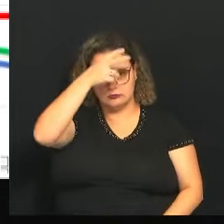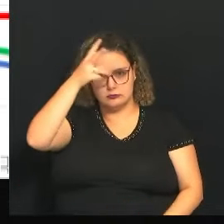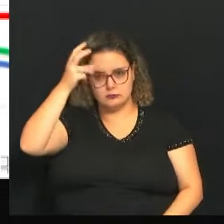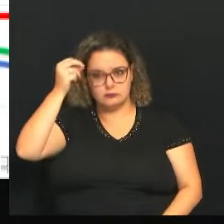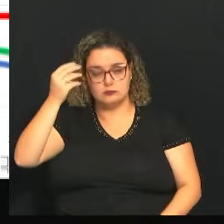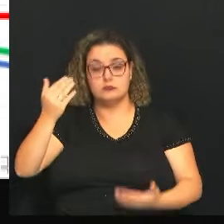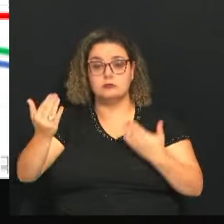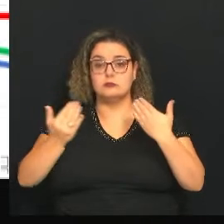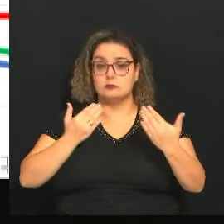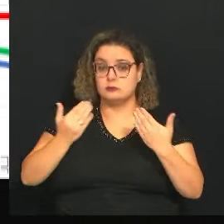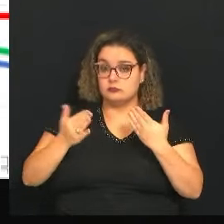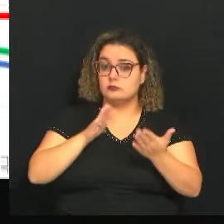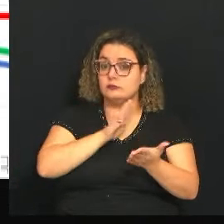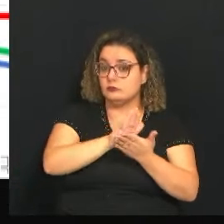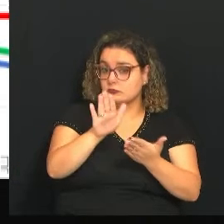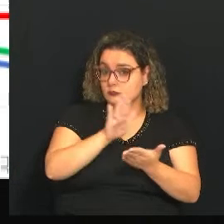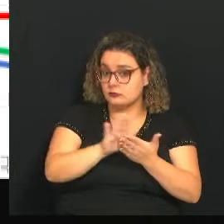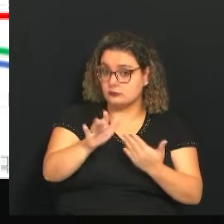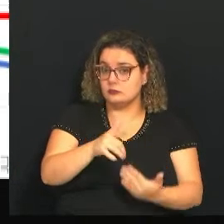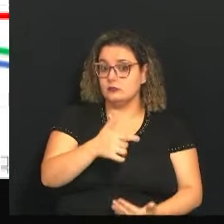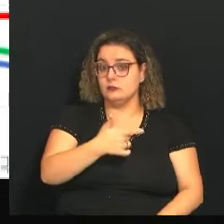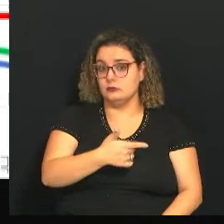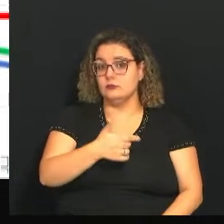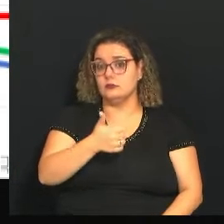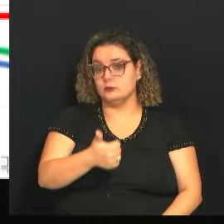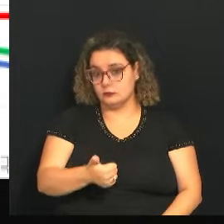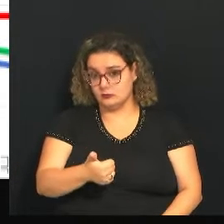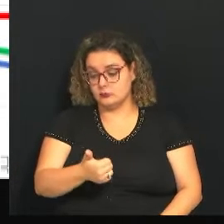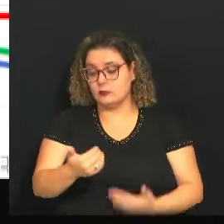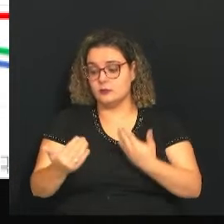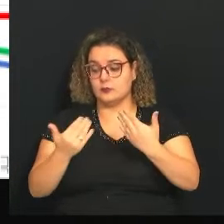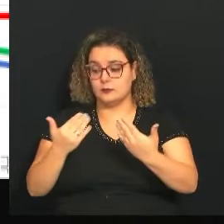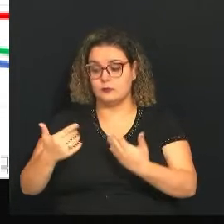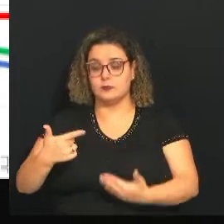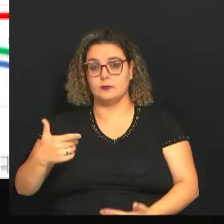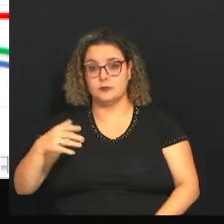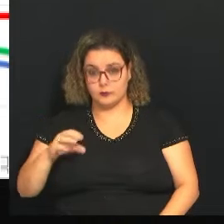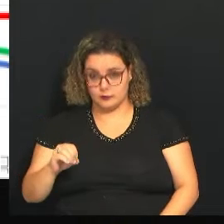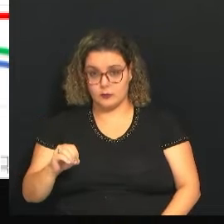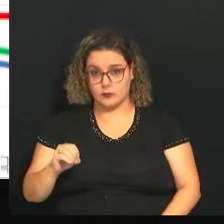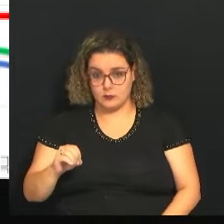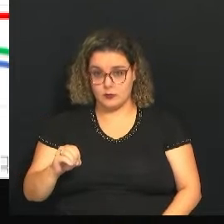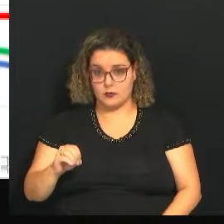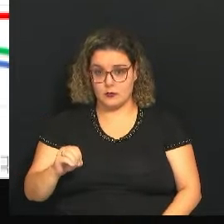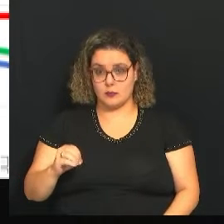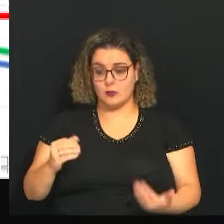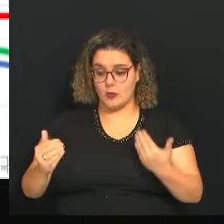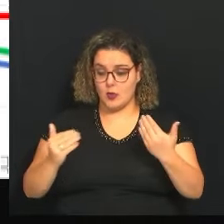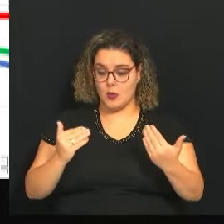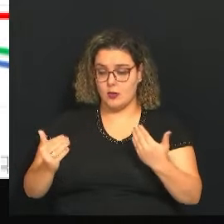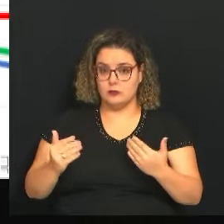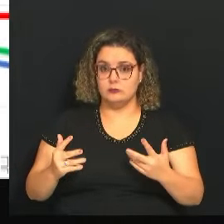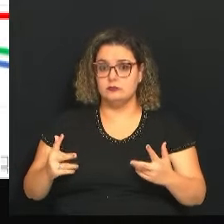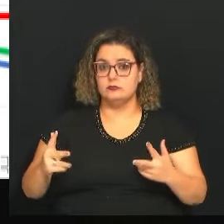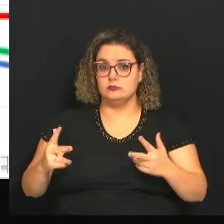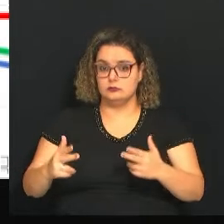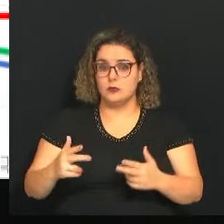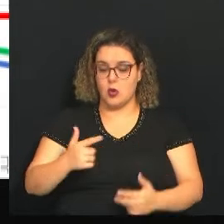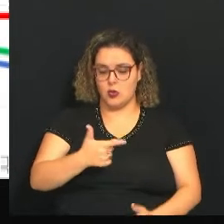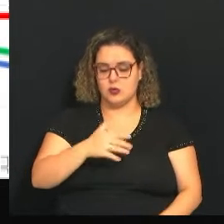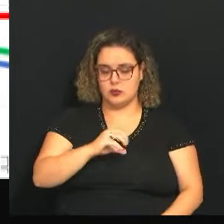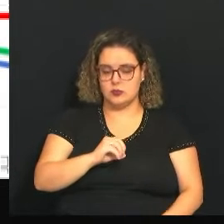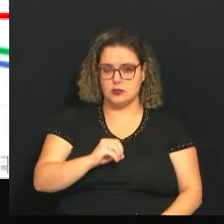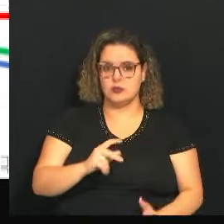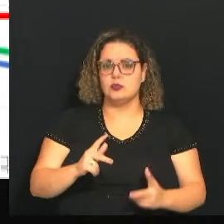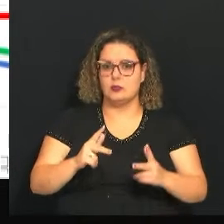o gasto de 2021 com 2020, que foi um ano já de paralisação, 2020, está aqui uma queda